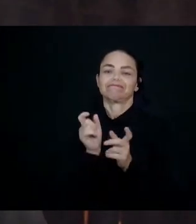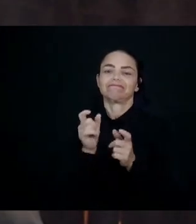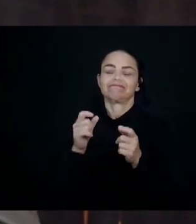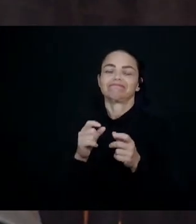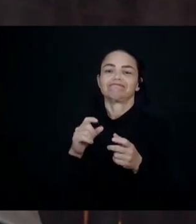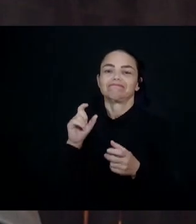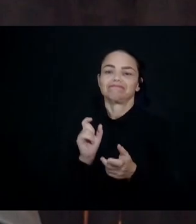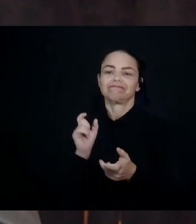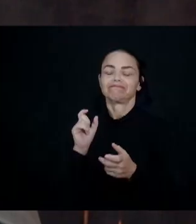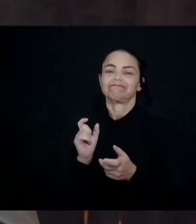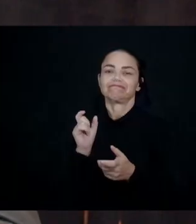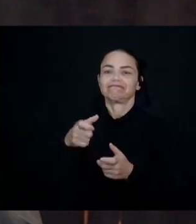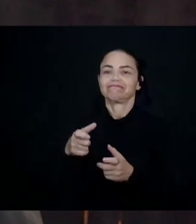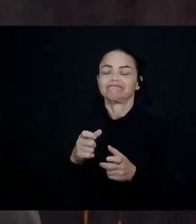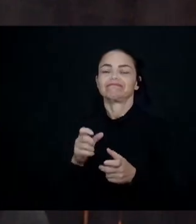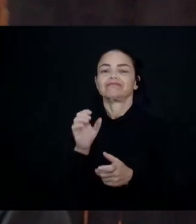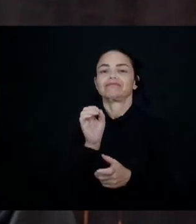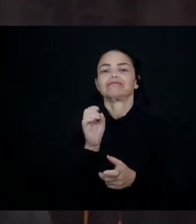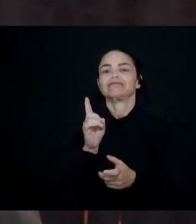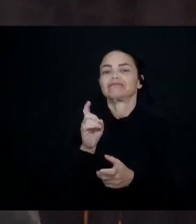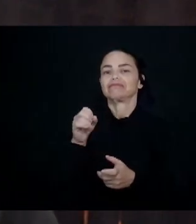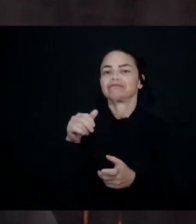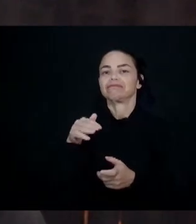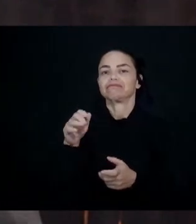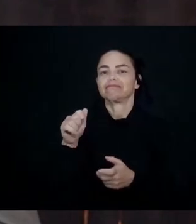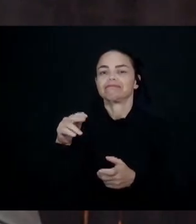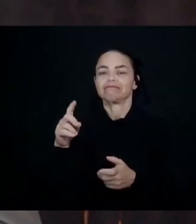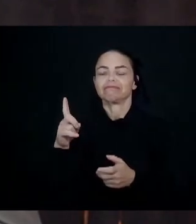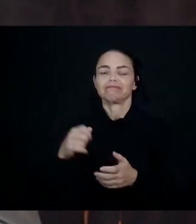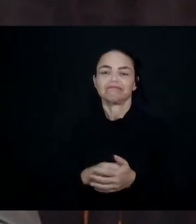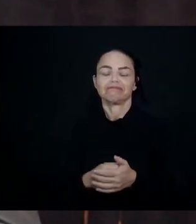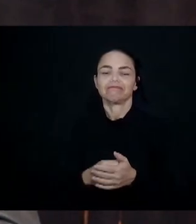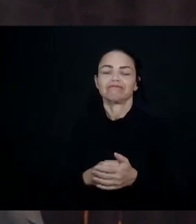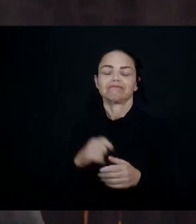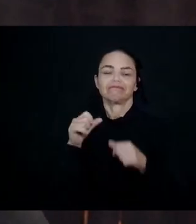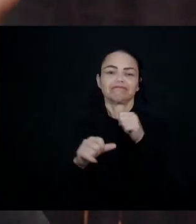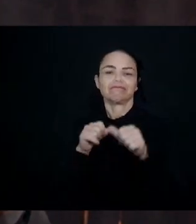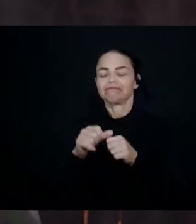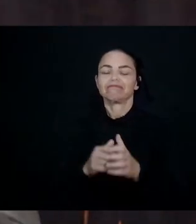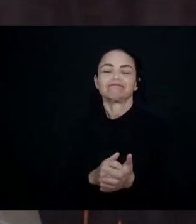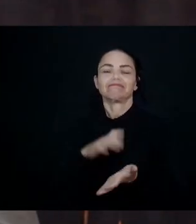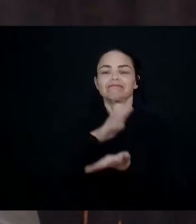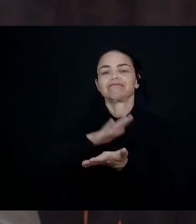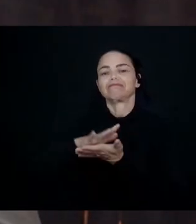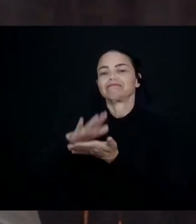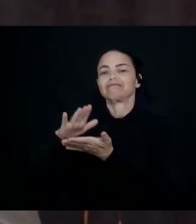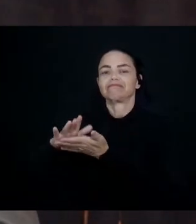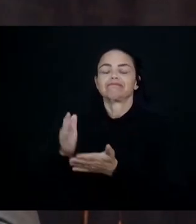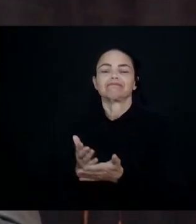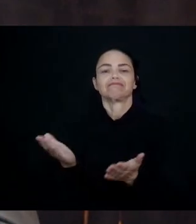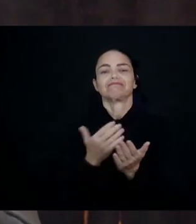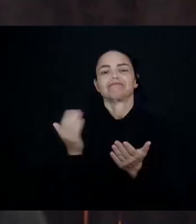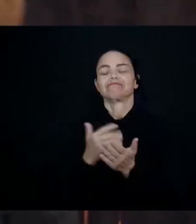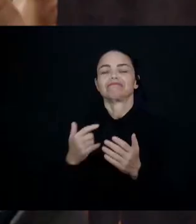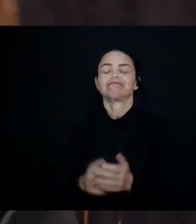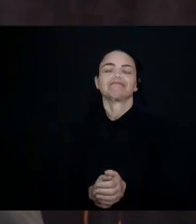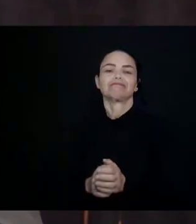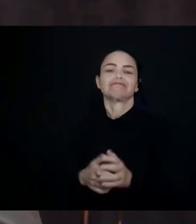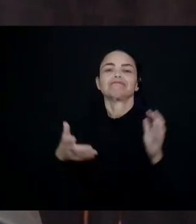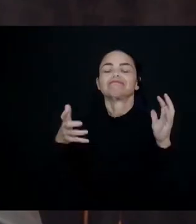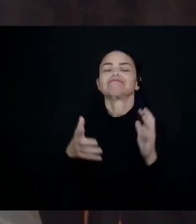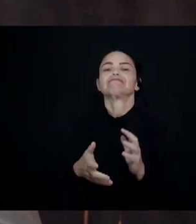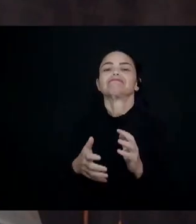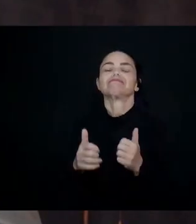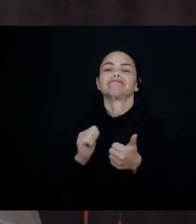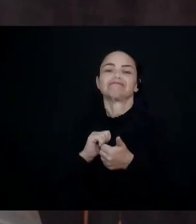brincando, procurando essas brincadeiras, né? E trocava as figurinhas ali também. E a da Copa do Mundo, a gente sabe que é muito mais grandioso,